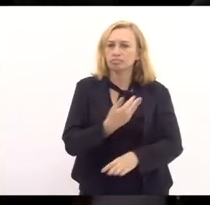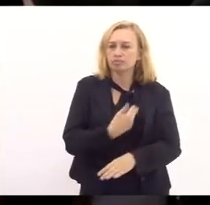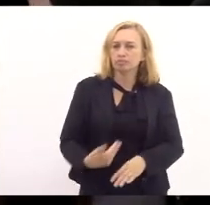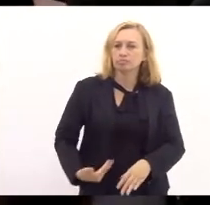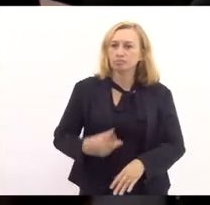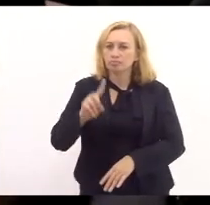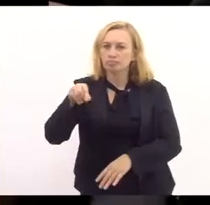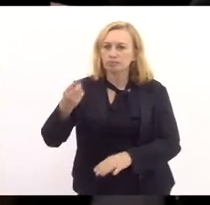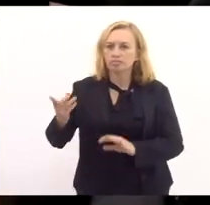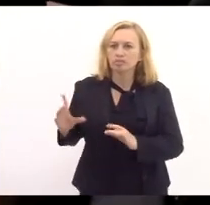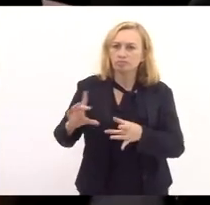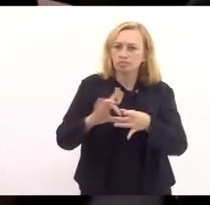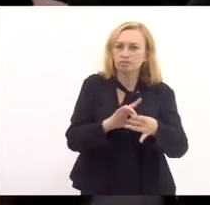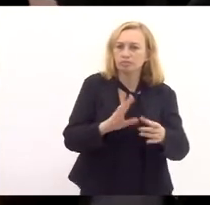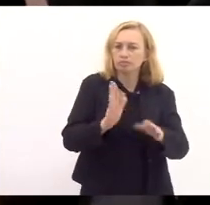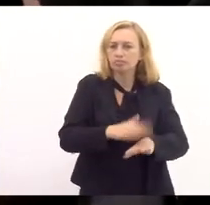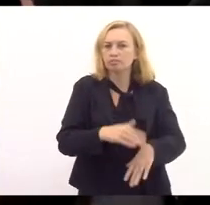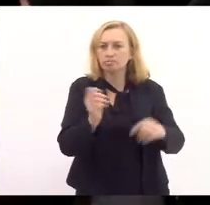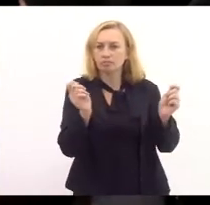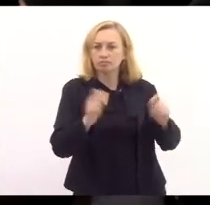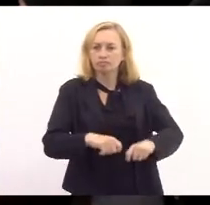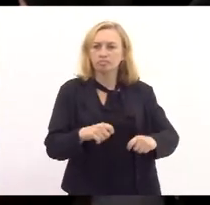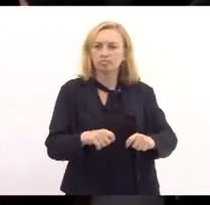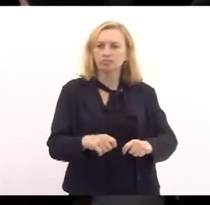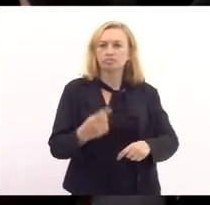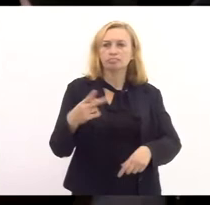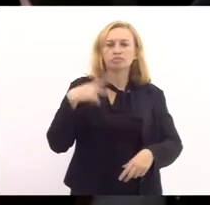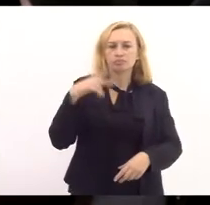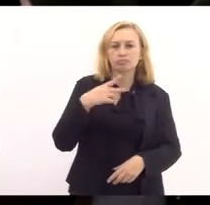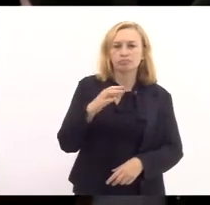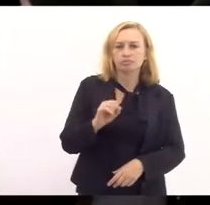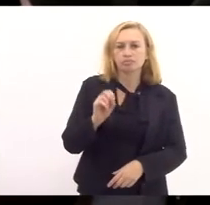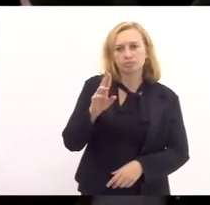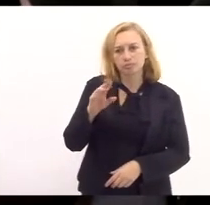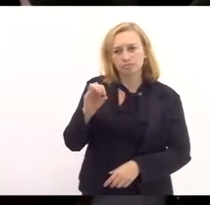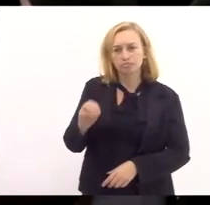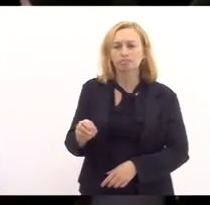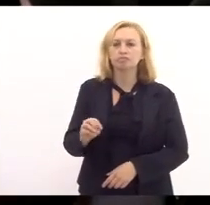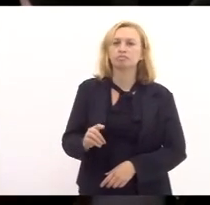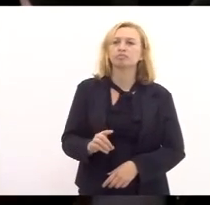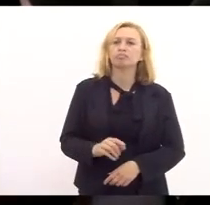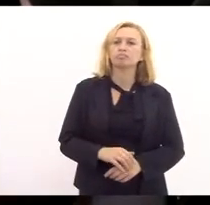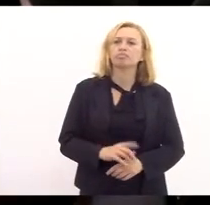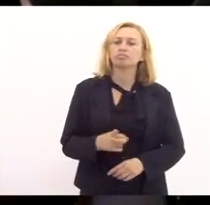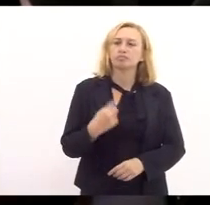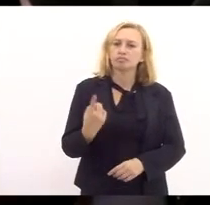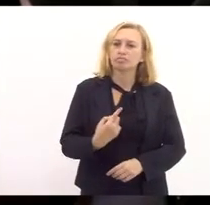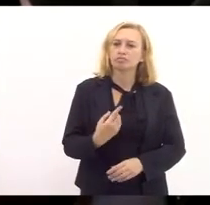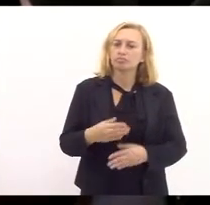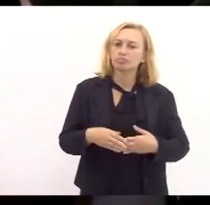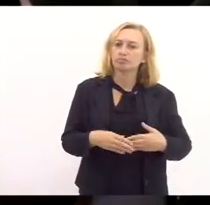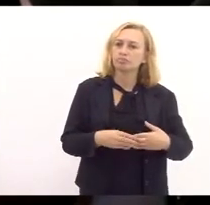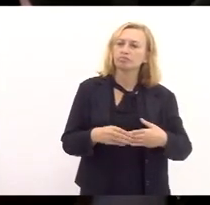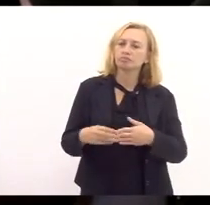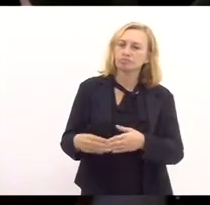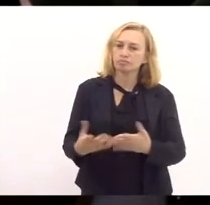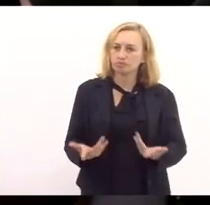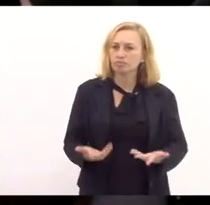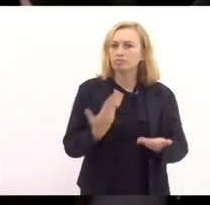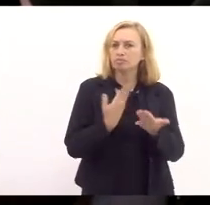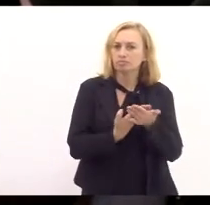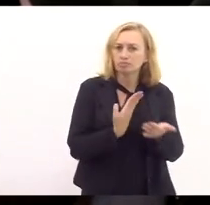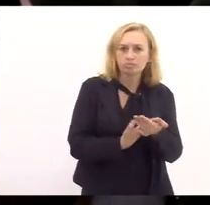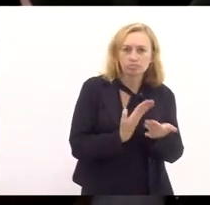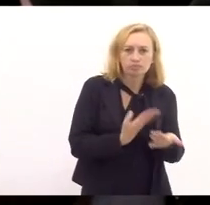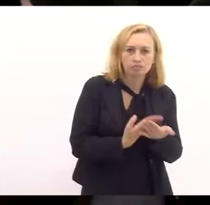depois implementar várias possibilidades de política de subsídio. É dessa forma pela qual nós estamos conduzindo. E os estudos